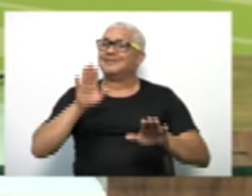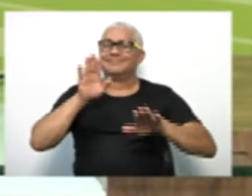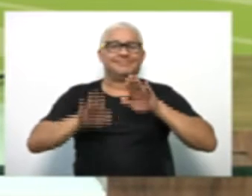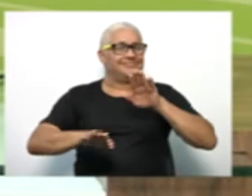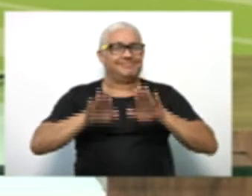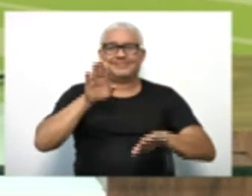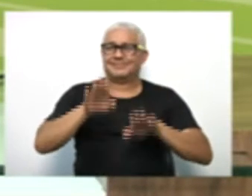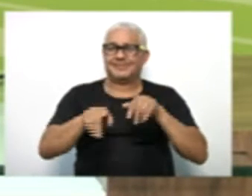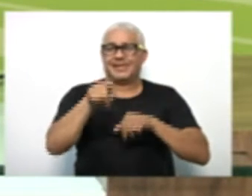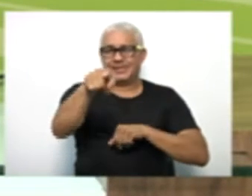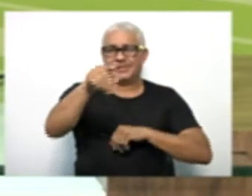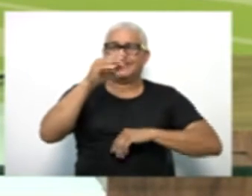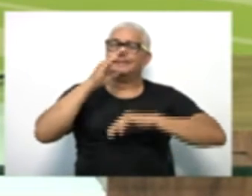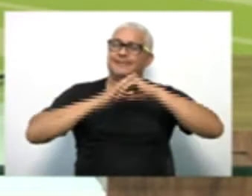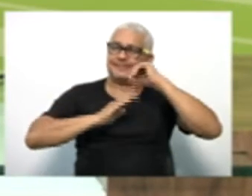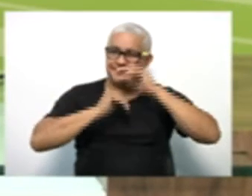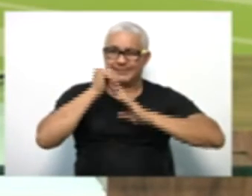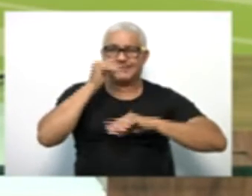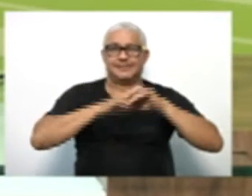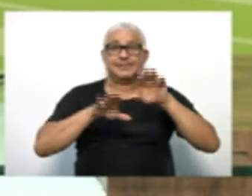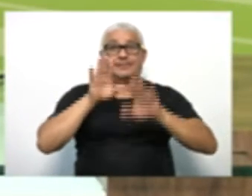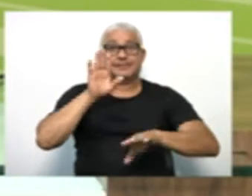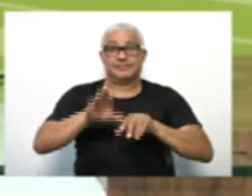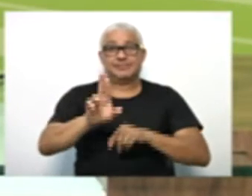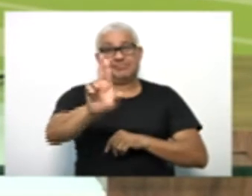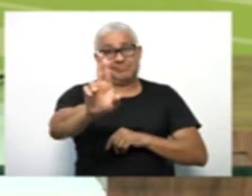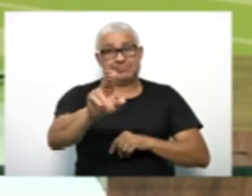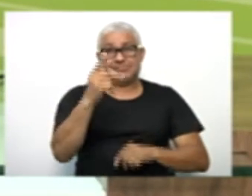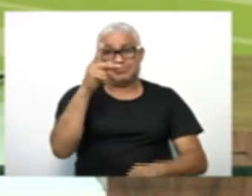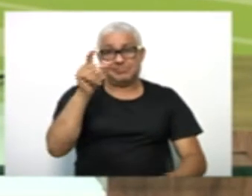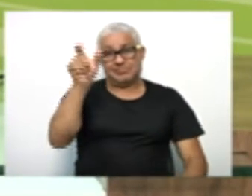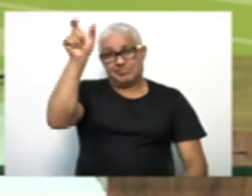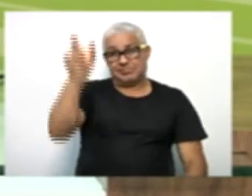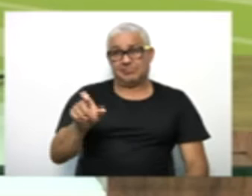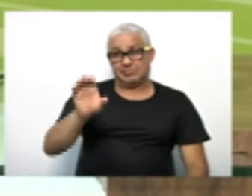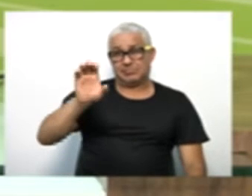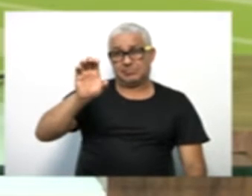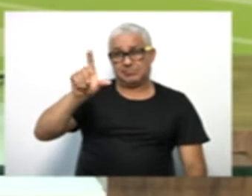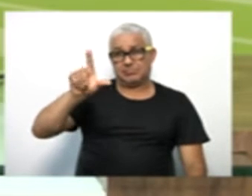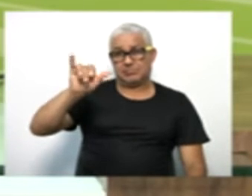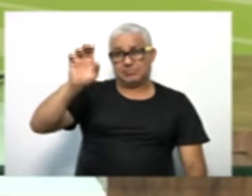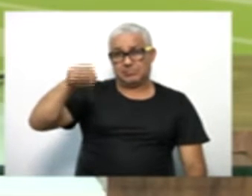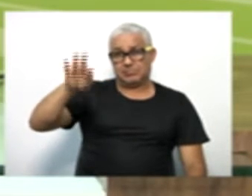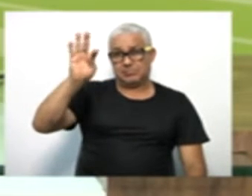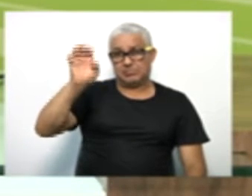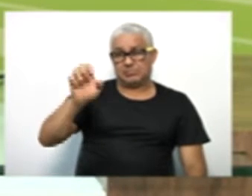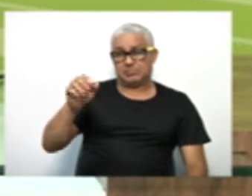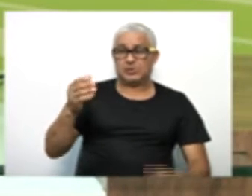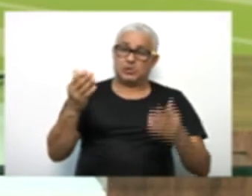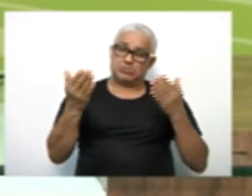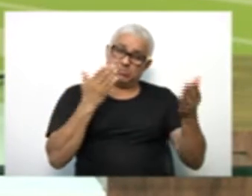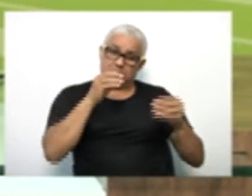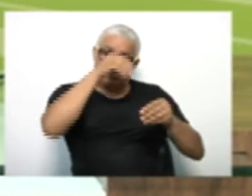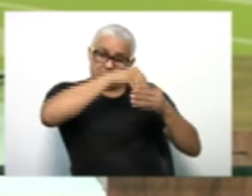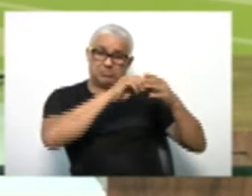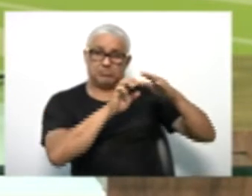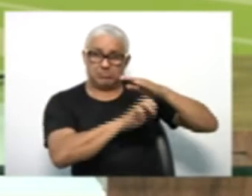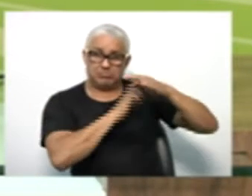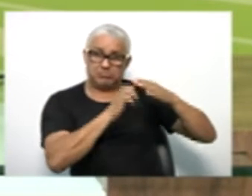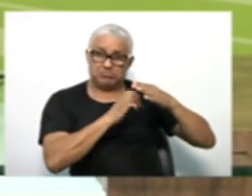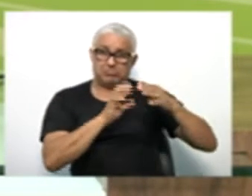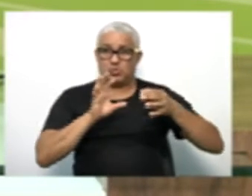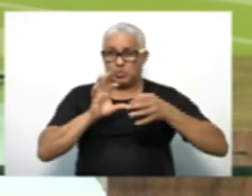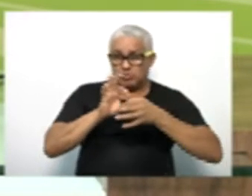você como profissional, tudo vai depender de quem é o seu cliente. Você vai ter que fazer aquela análise da empresa, contextualizar a